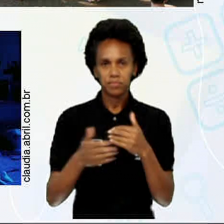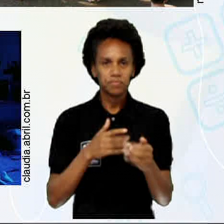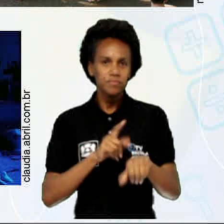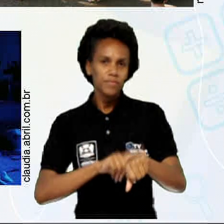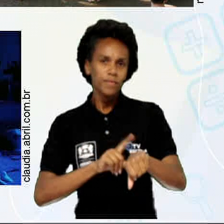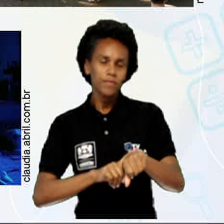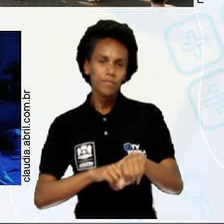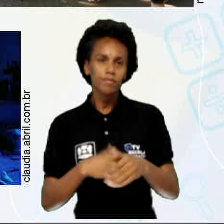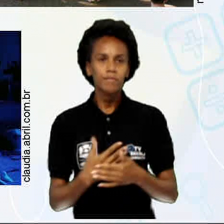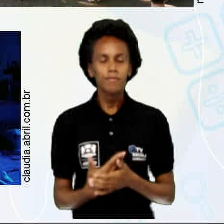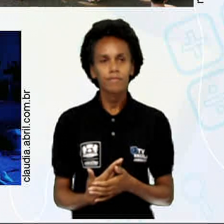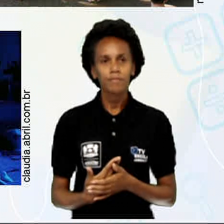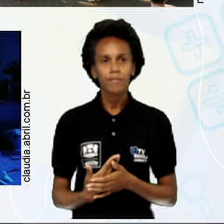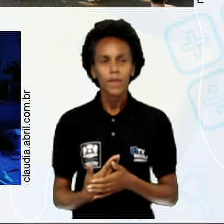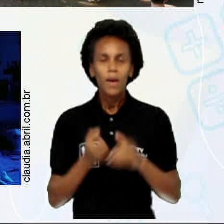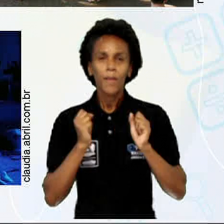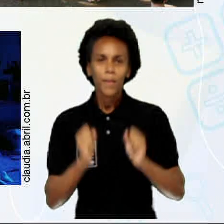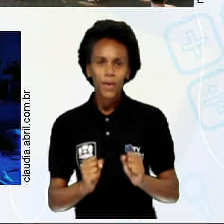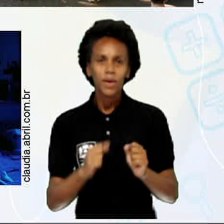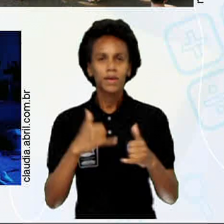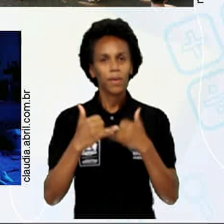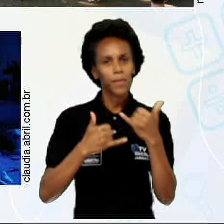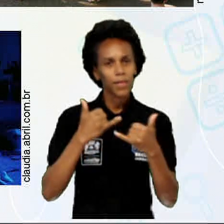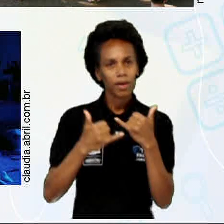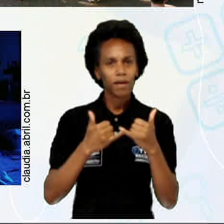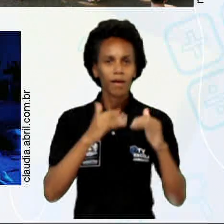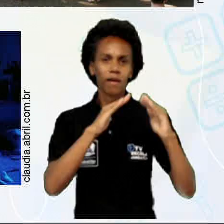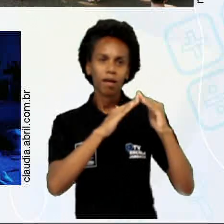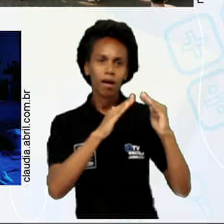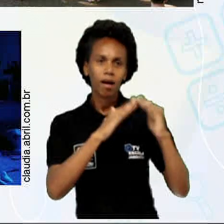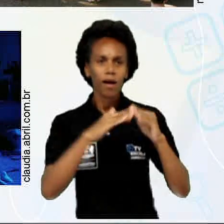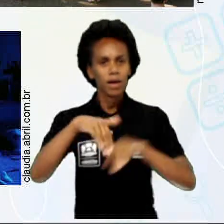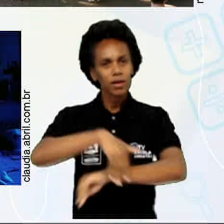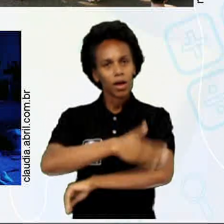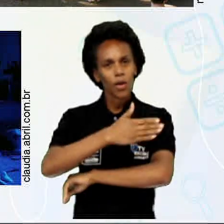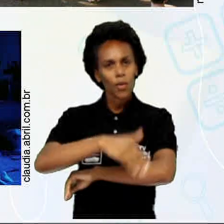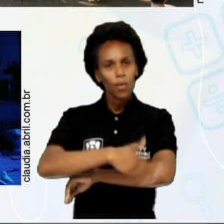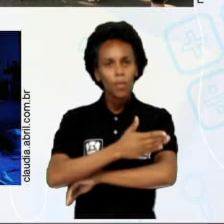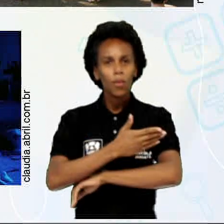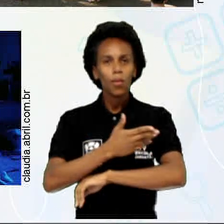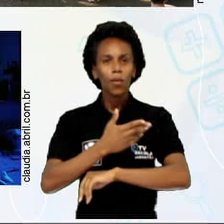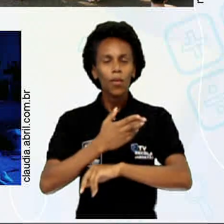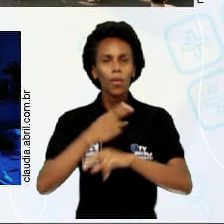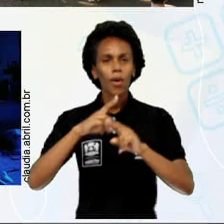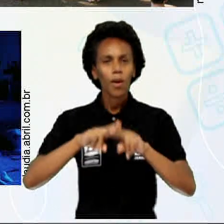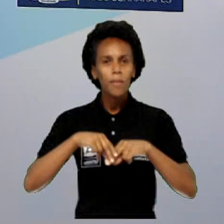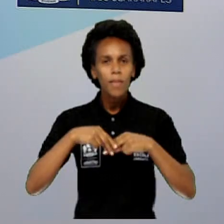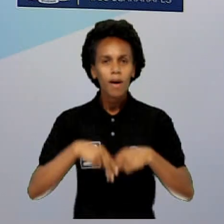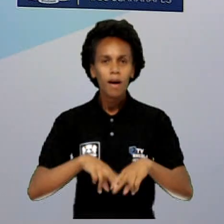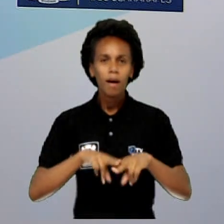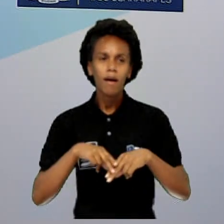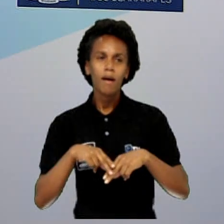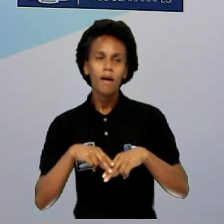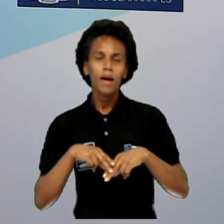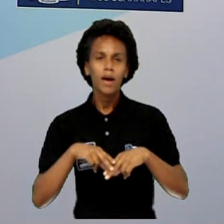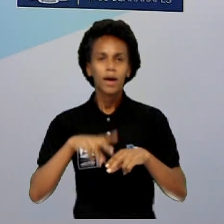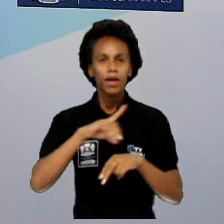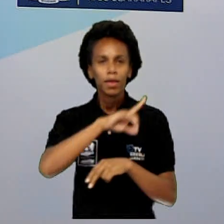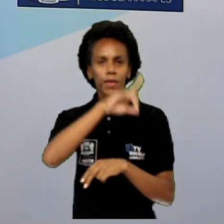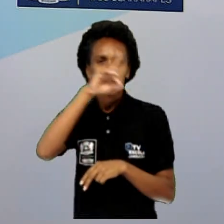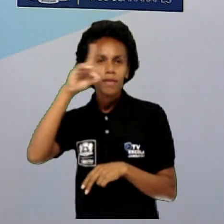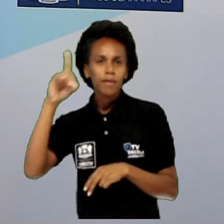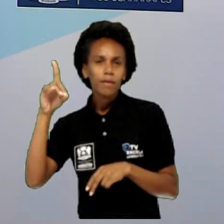rua, nos parques. A gente pode brincar de dia, à noite. Não há tempo